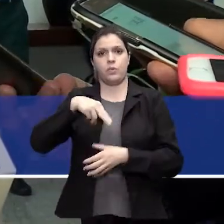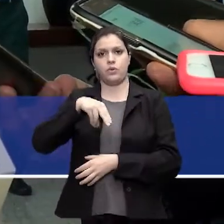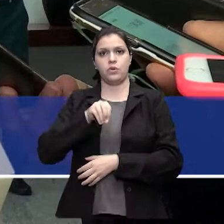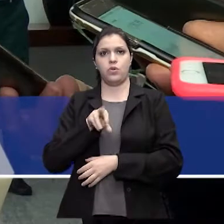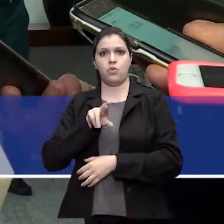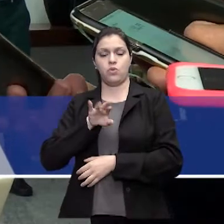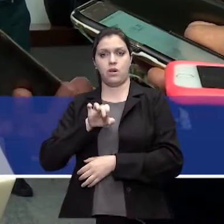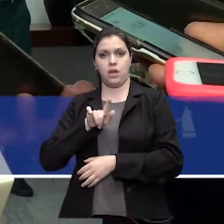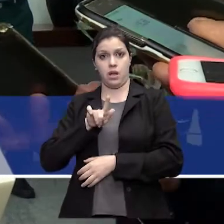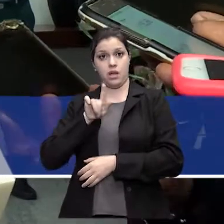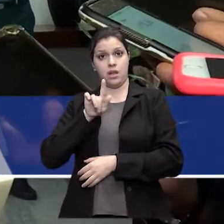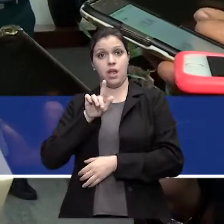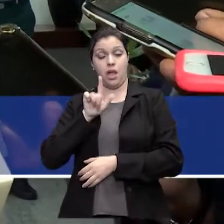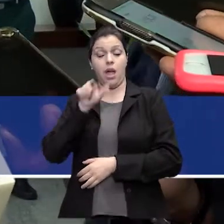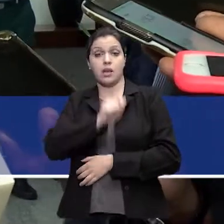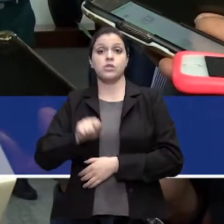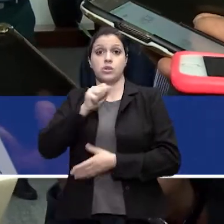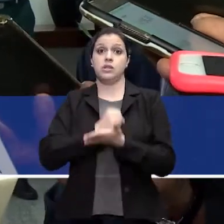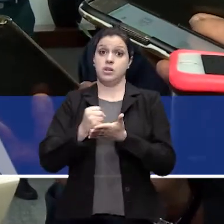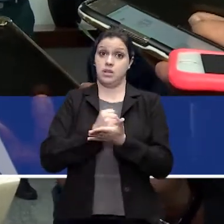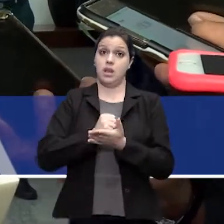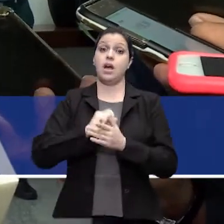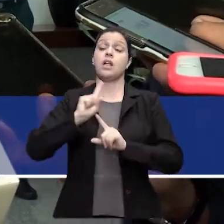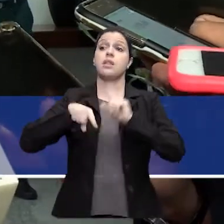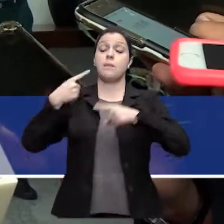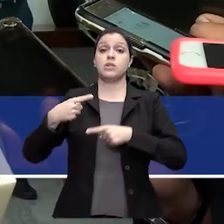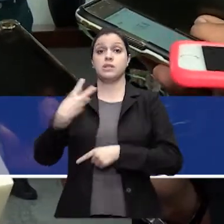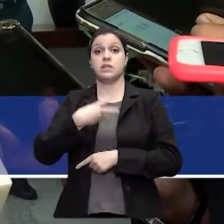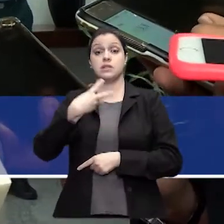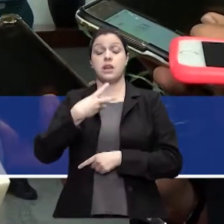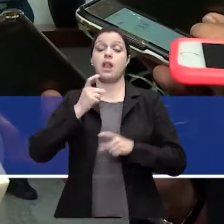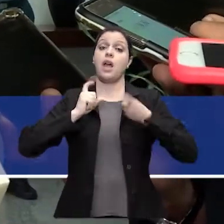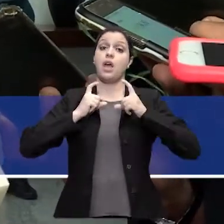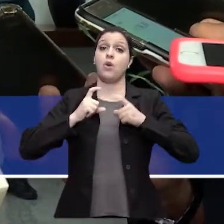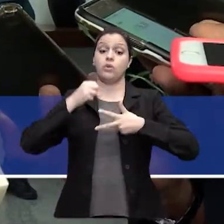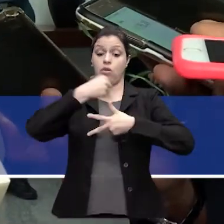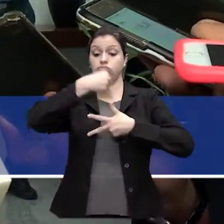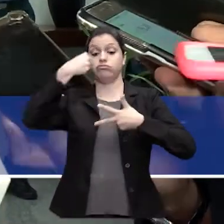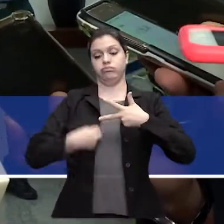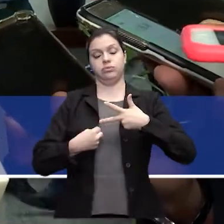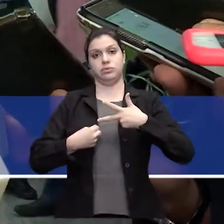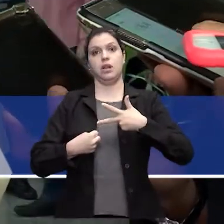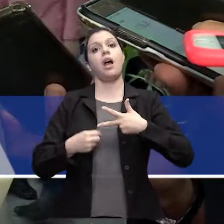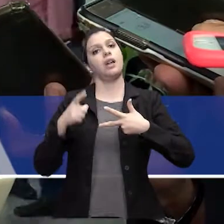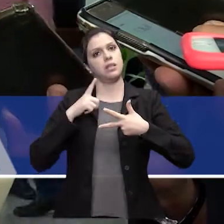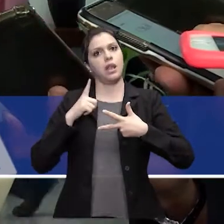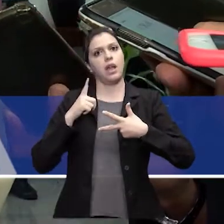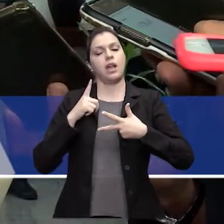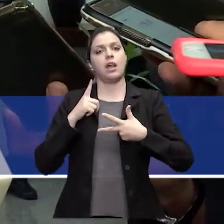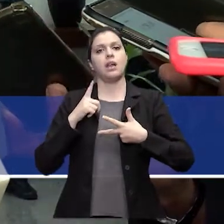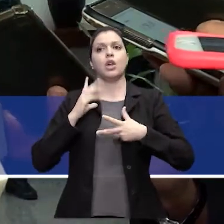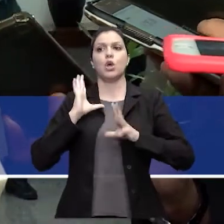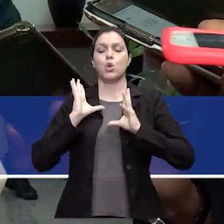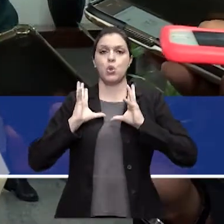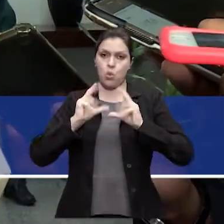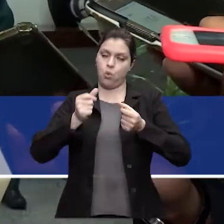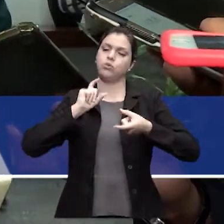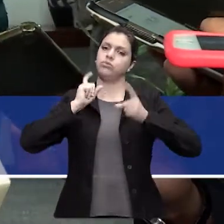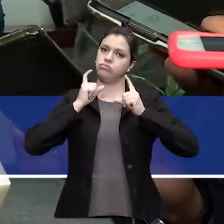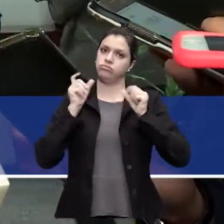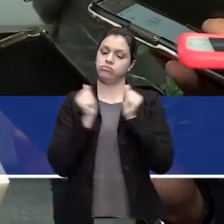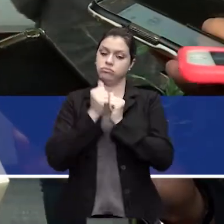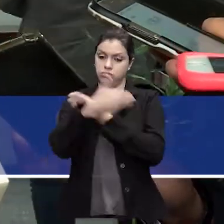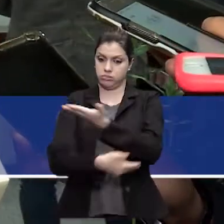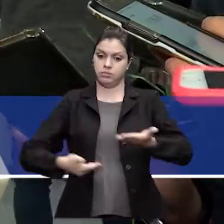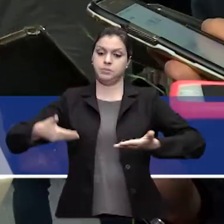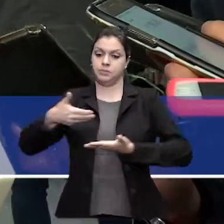ser com a Noreg, que é a Associação dos Cartorários, a terceira reunião com os poderes. Então, eu entendo que aí nós contemplamos todo